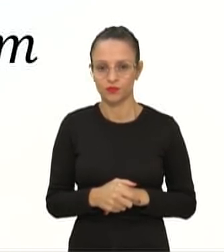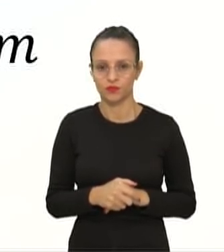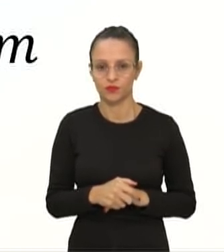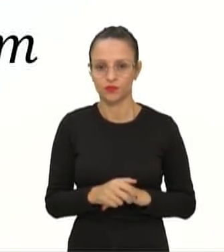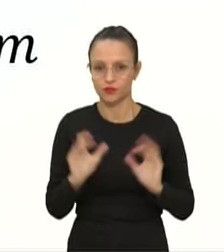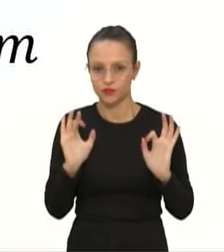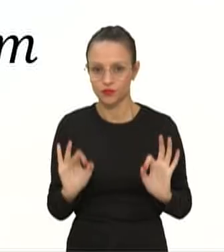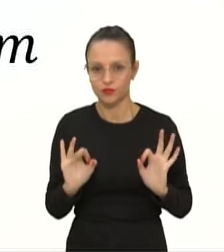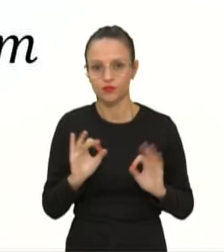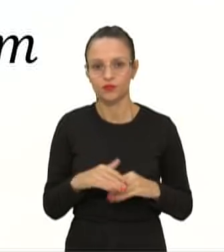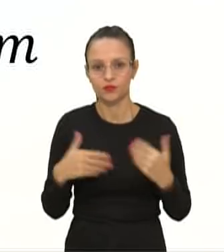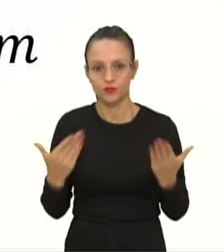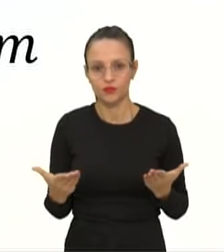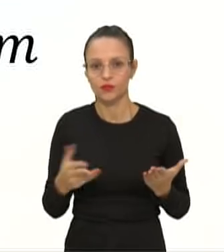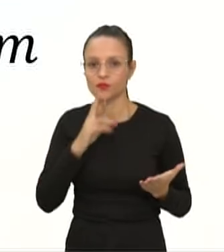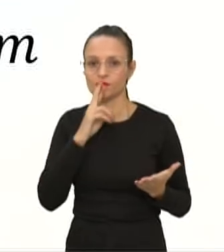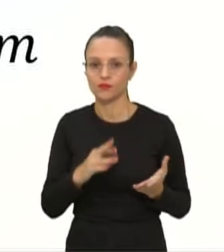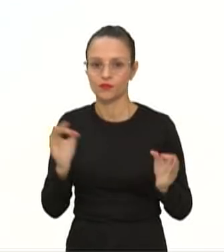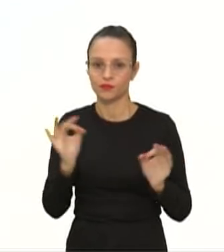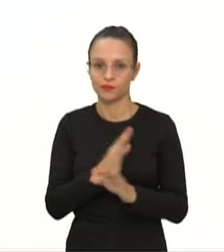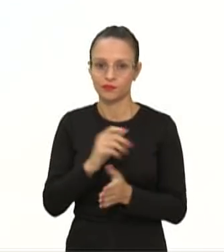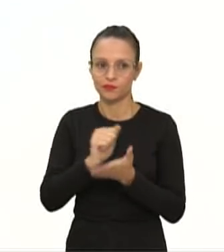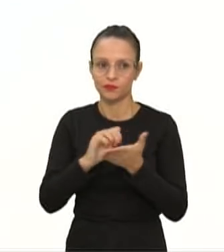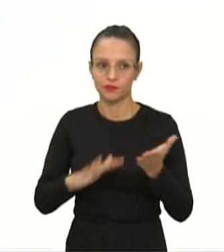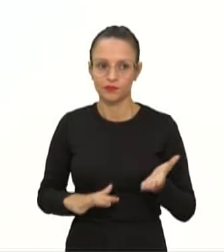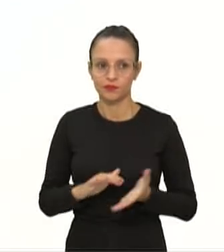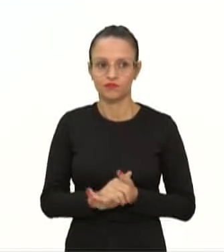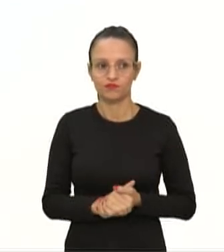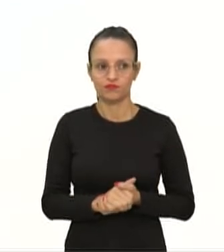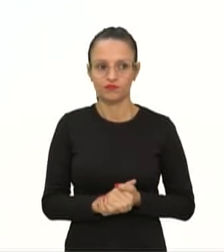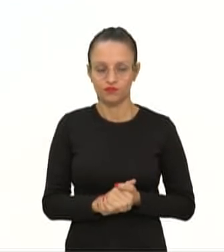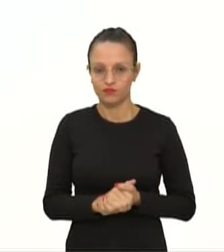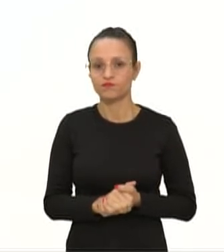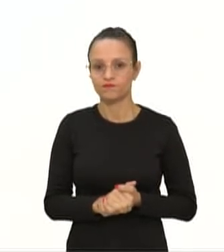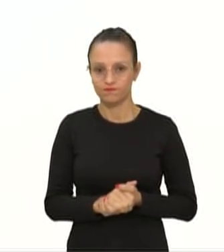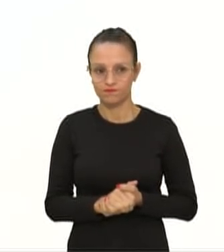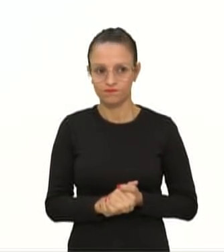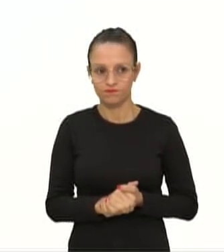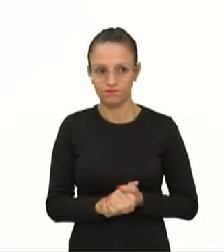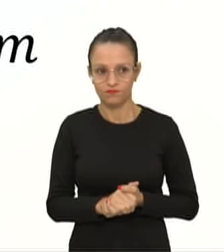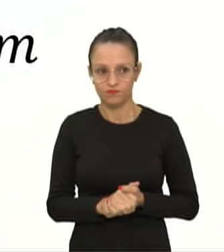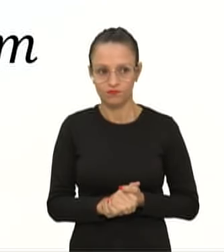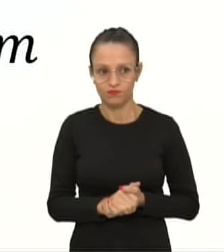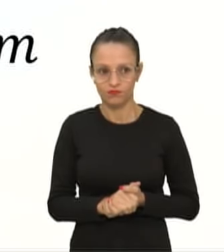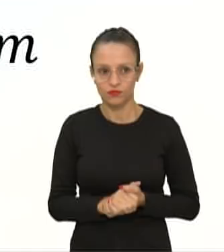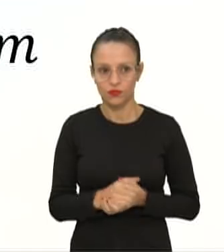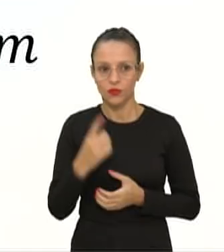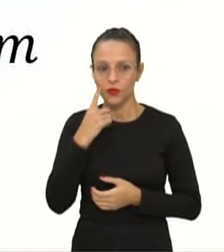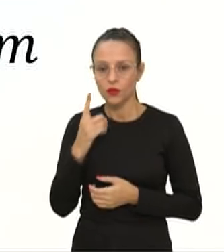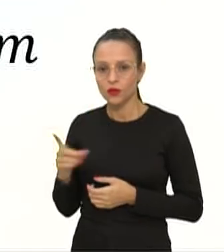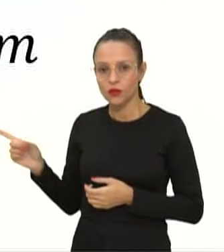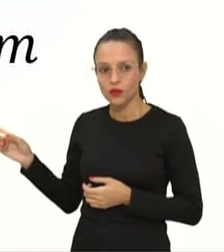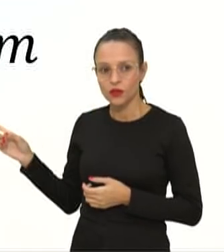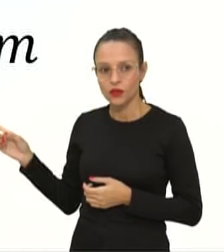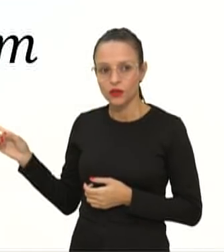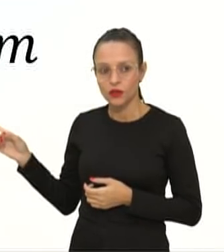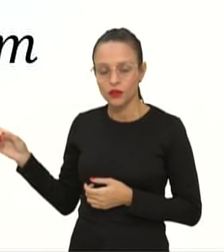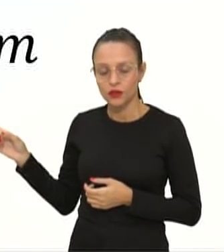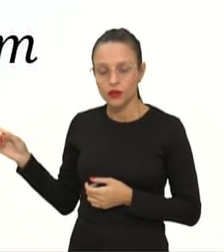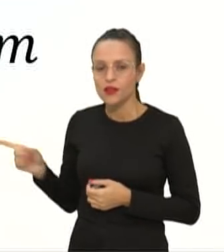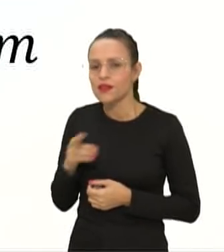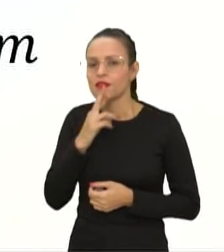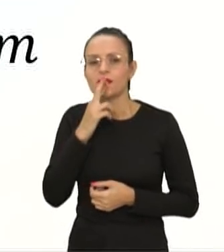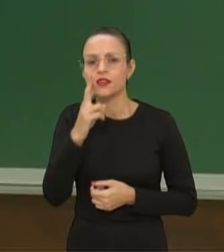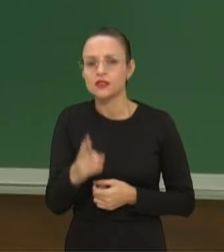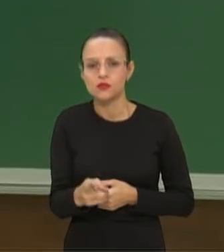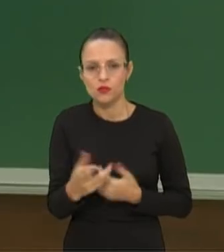centímetros. Certo? E assim eu resolvo o meu problema. Tá? Voltando ali antes um minutinho, dá uma olhada ali. Ó. Qual que vai ser a